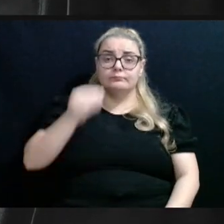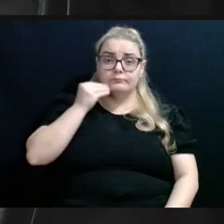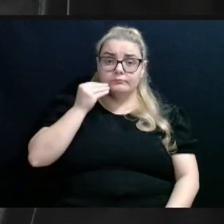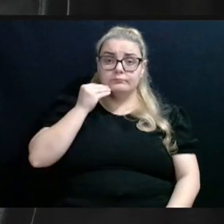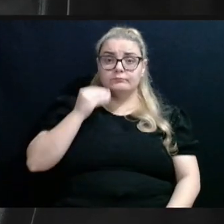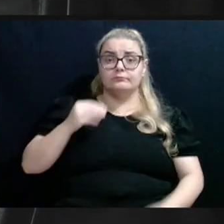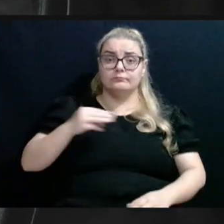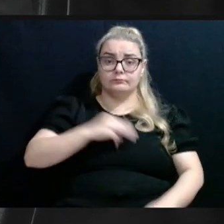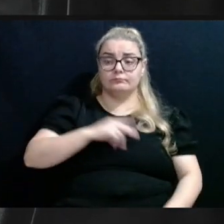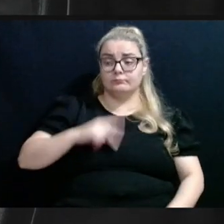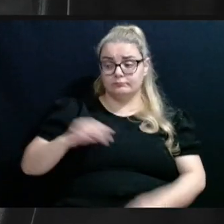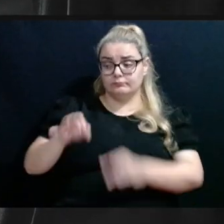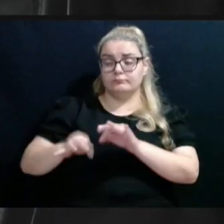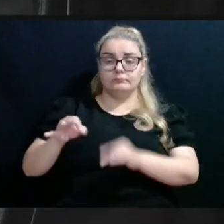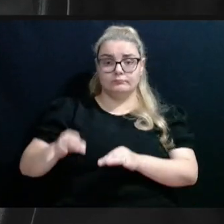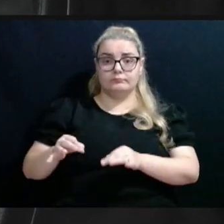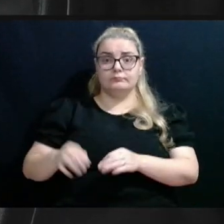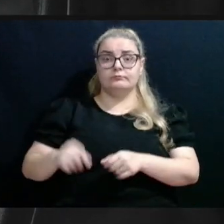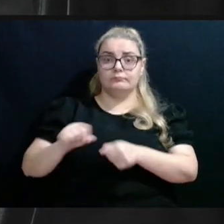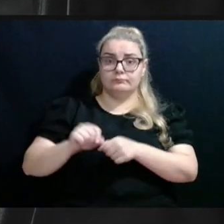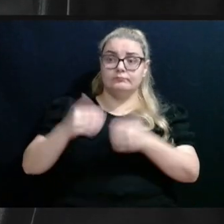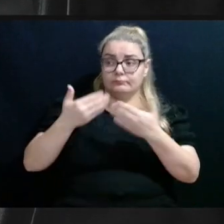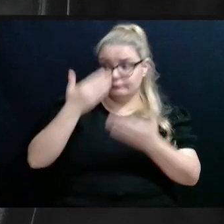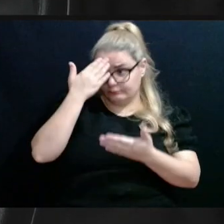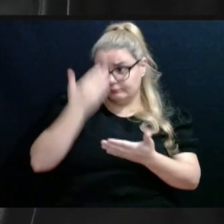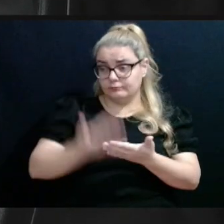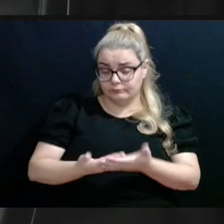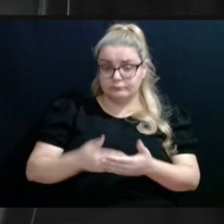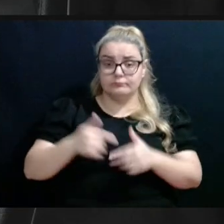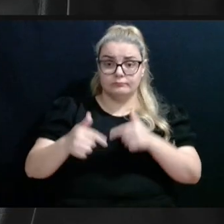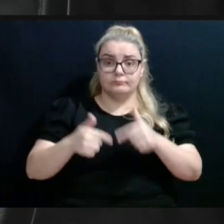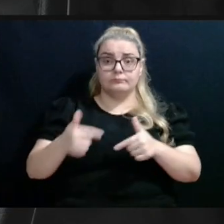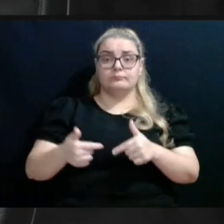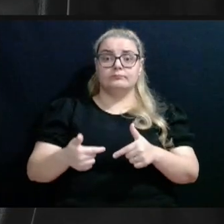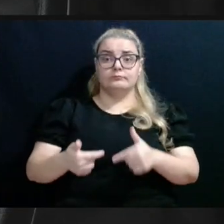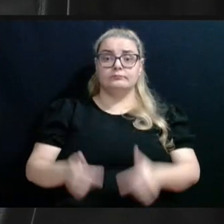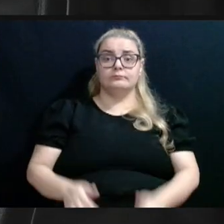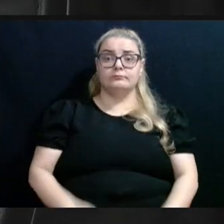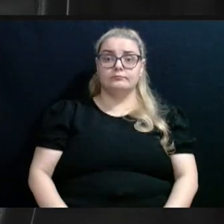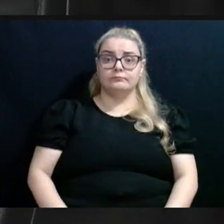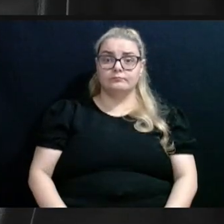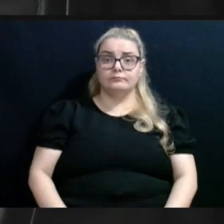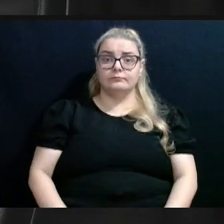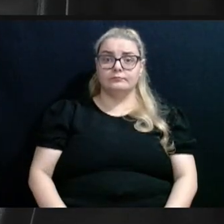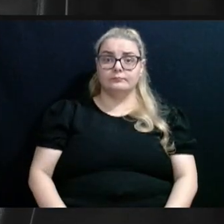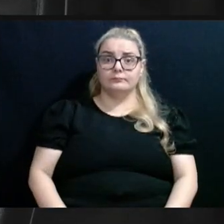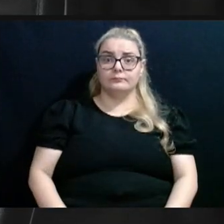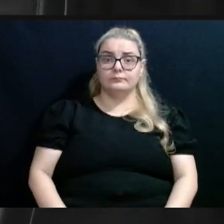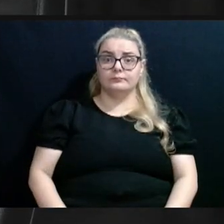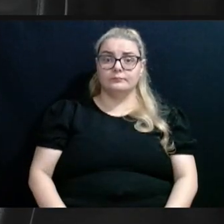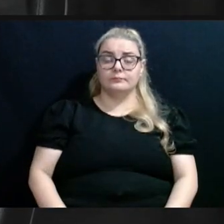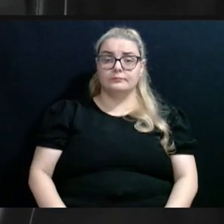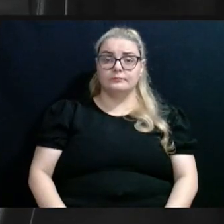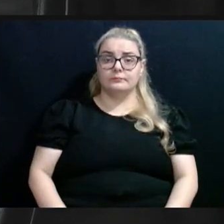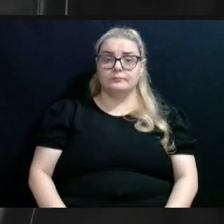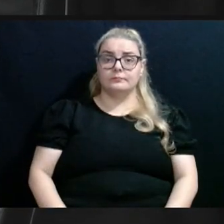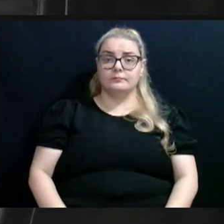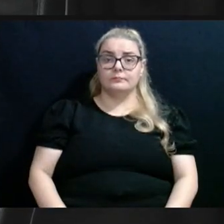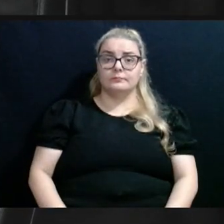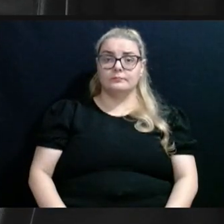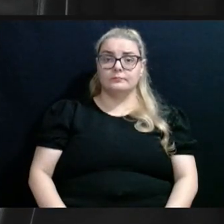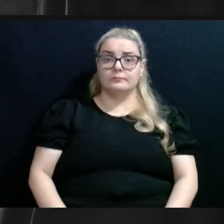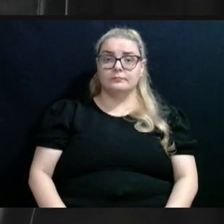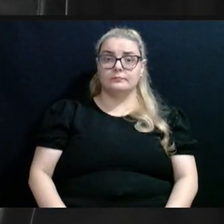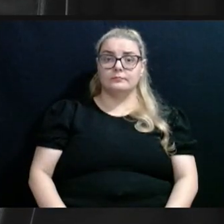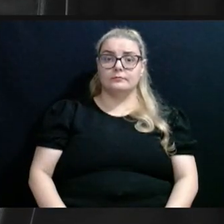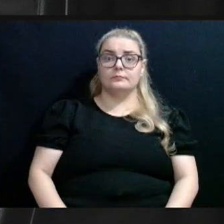a Justiça para que se faça um trabalho de se, vamos dizer assim, retornar as pessoas que vieram de outras cidades